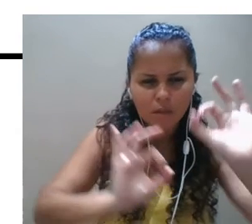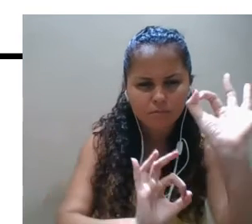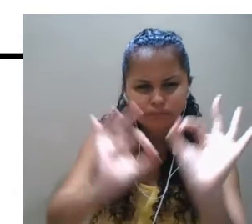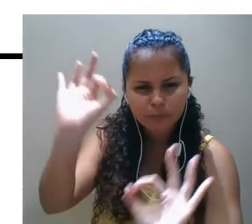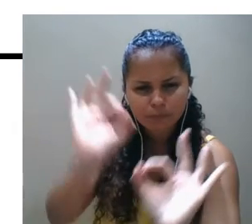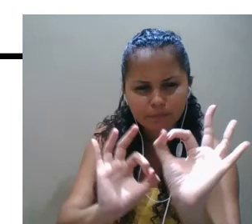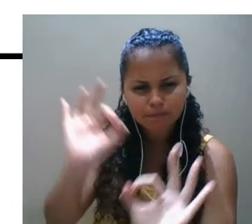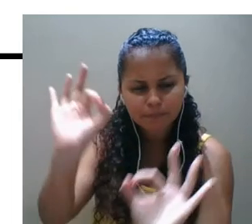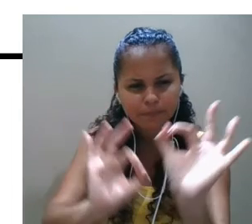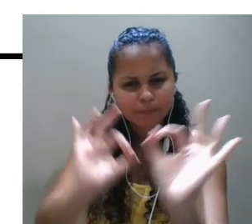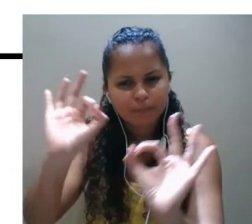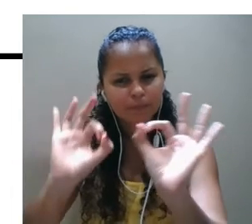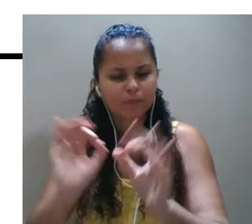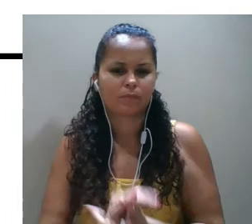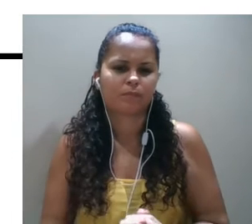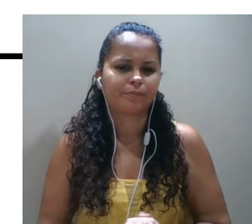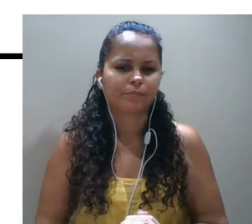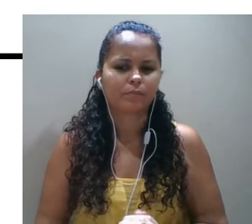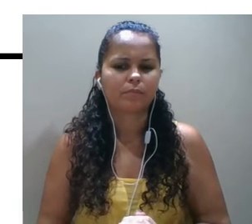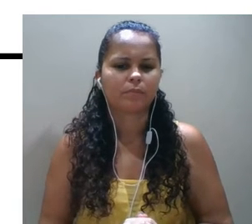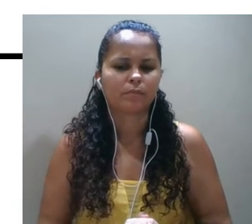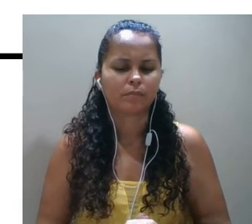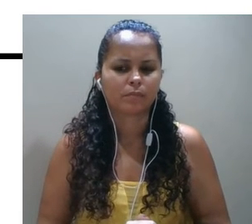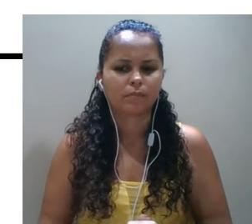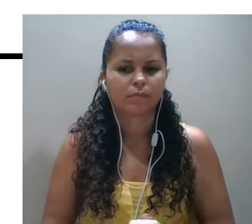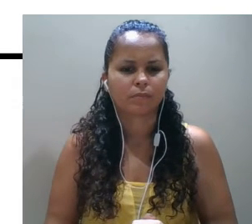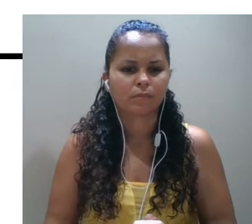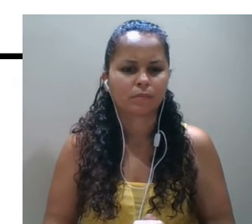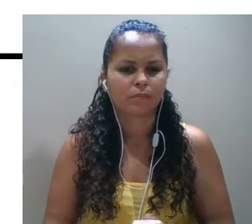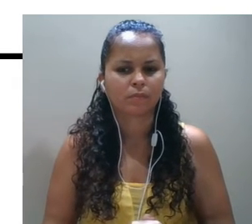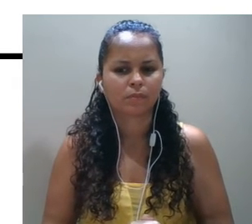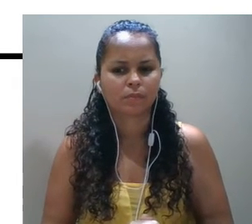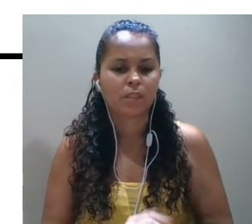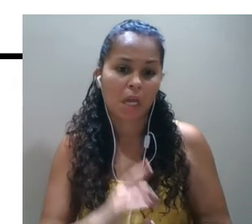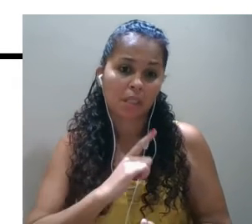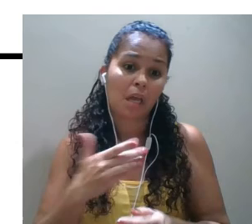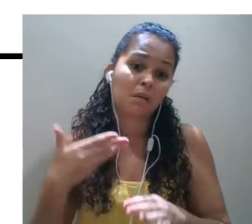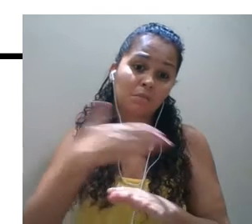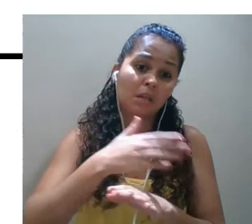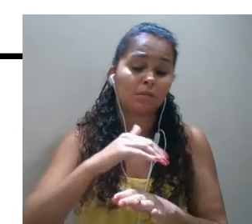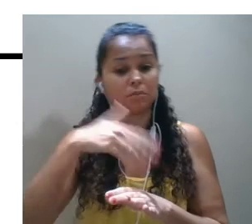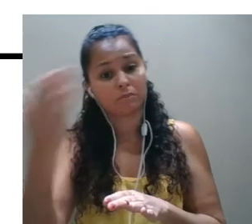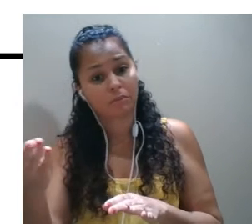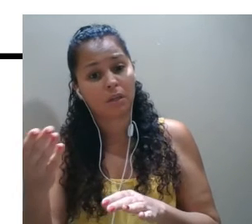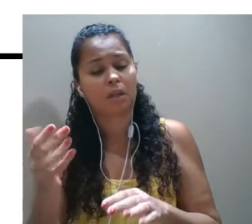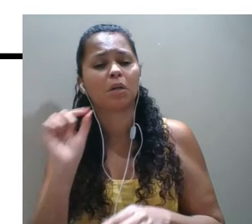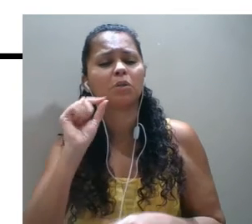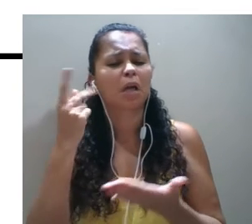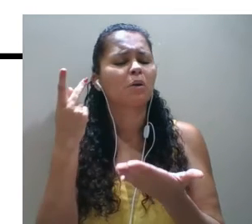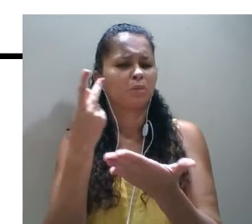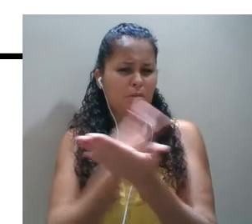saem, e vão fazer aqui o score, né, durante a subida, descendo, entrando e saindo gente. O